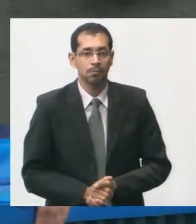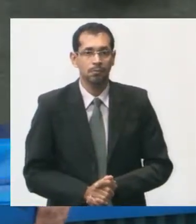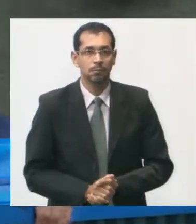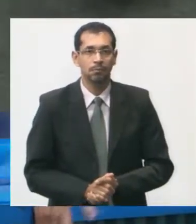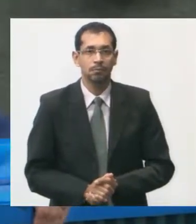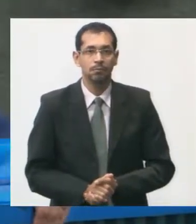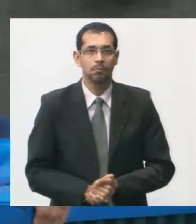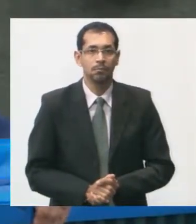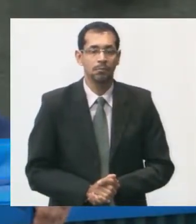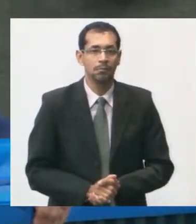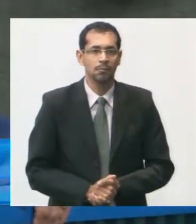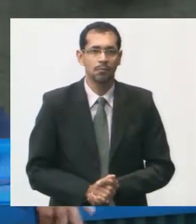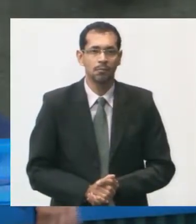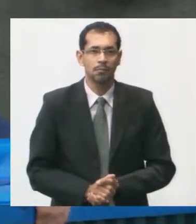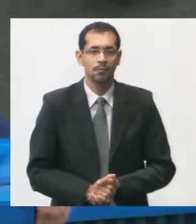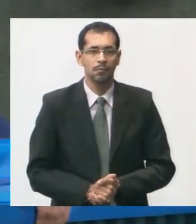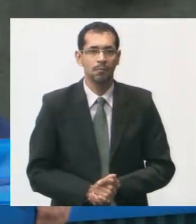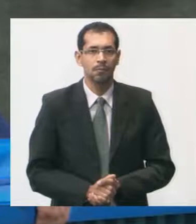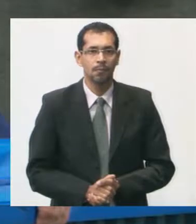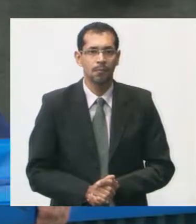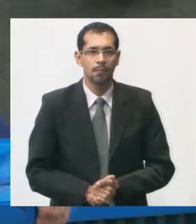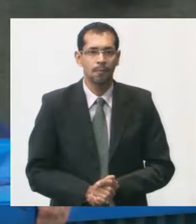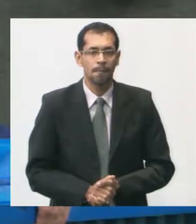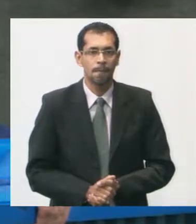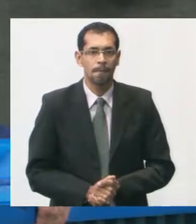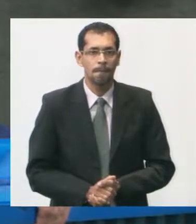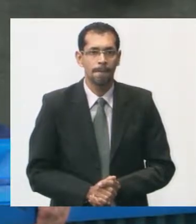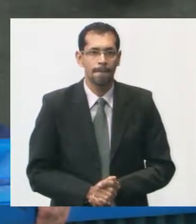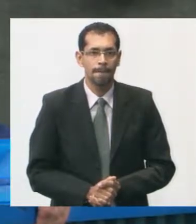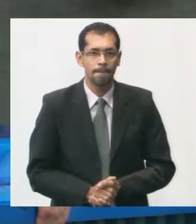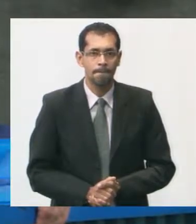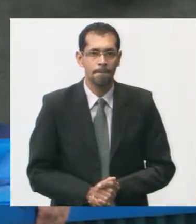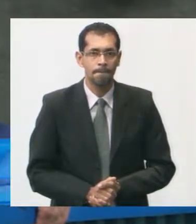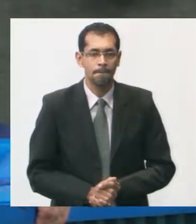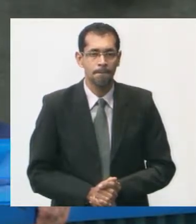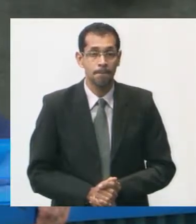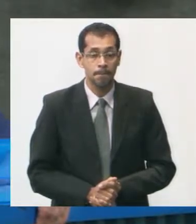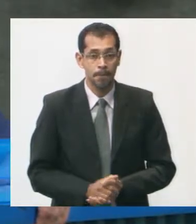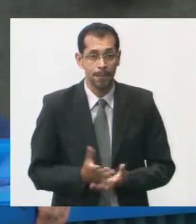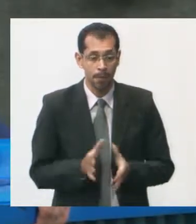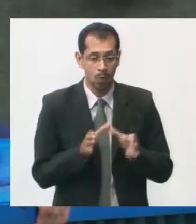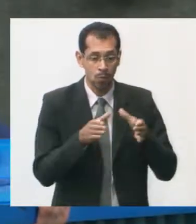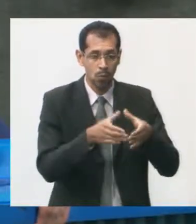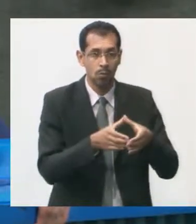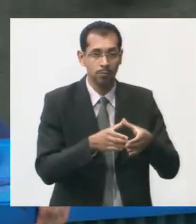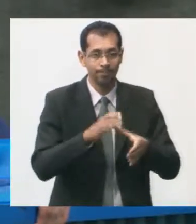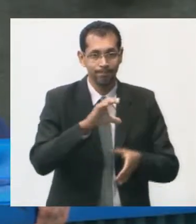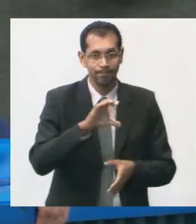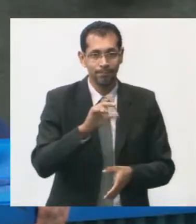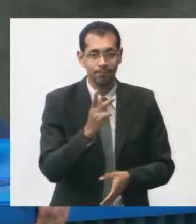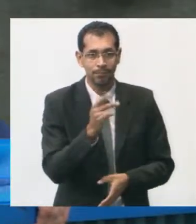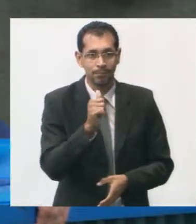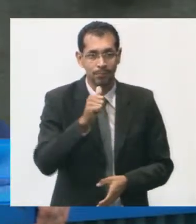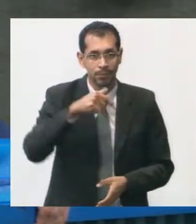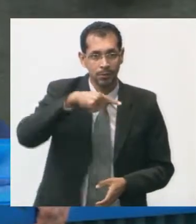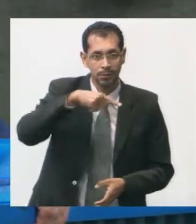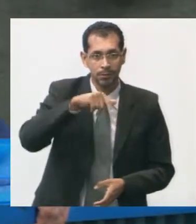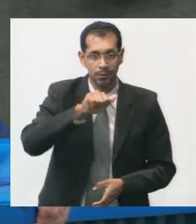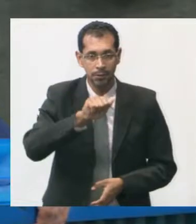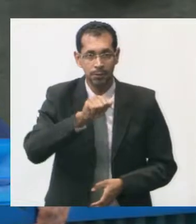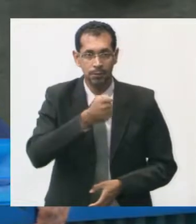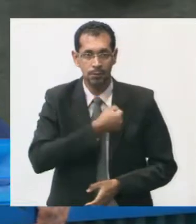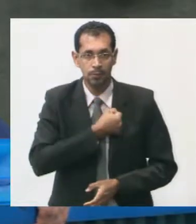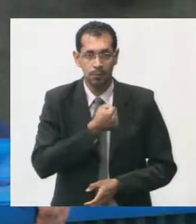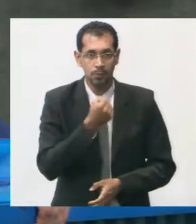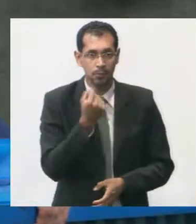liderada pelo Ricardo, que hoje, que trabalha aqui na Câmara,